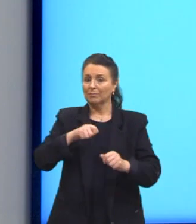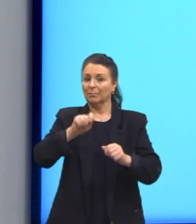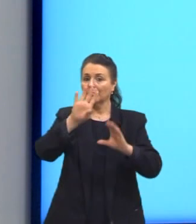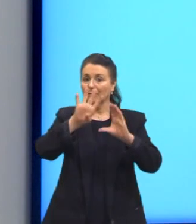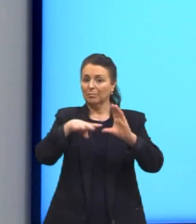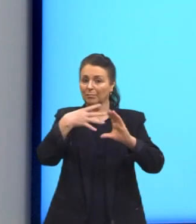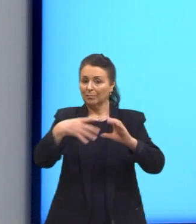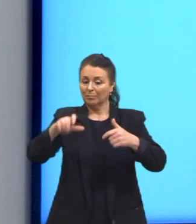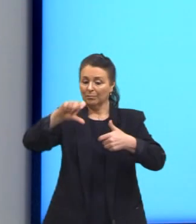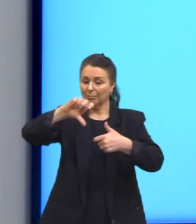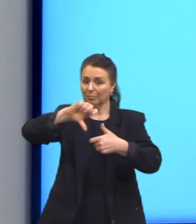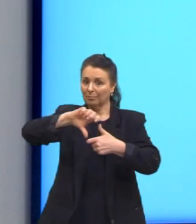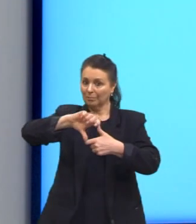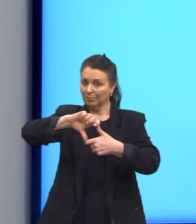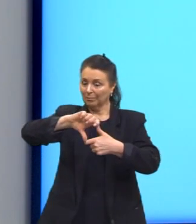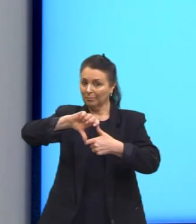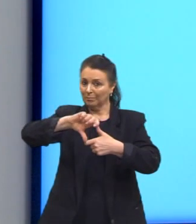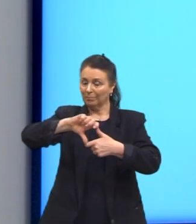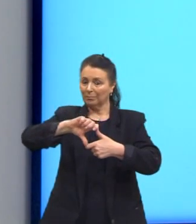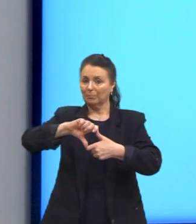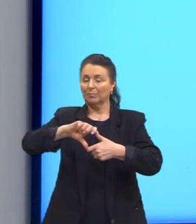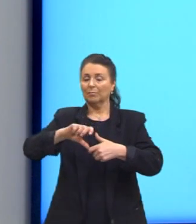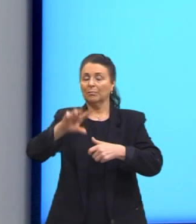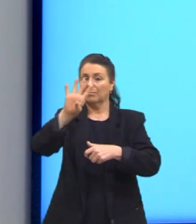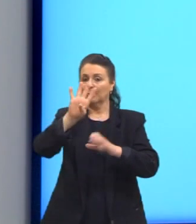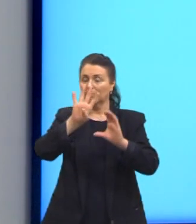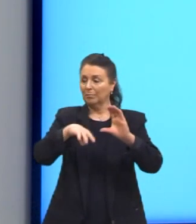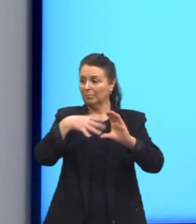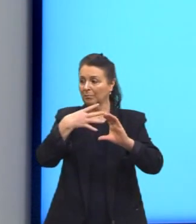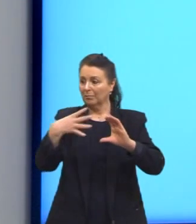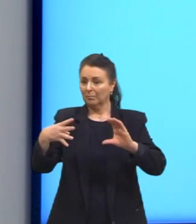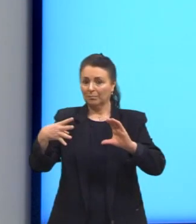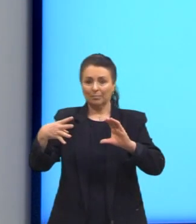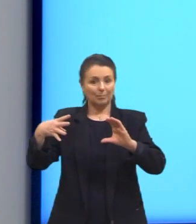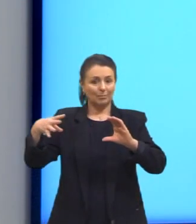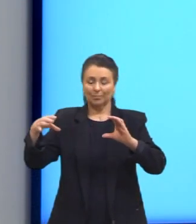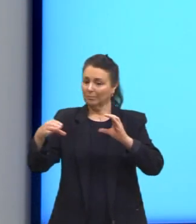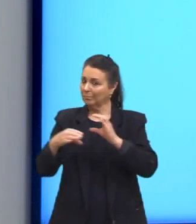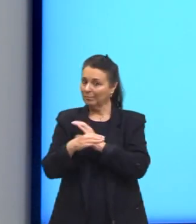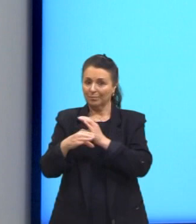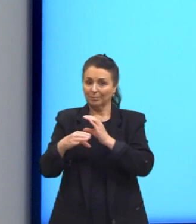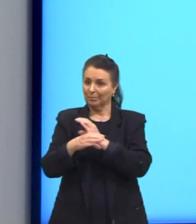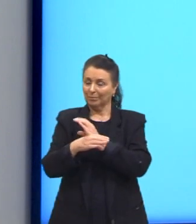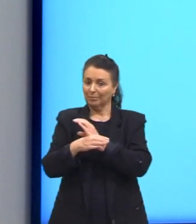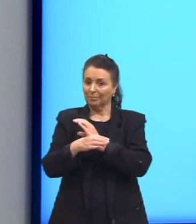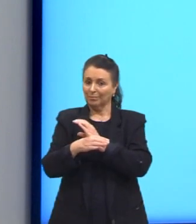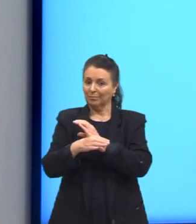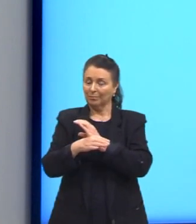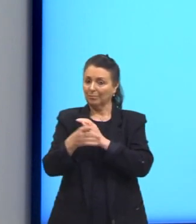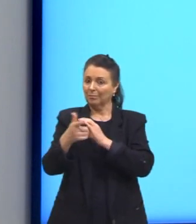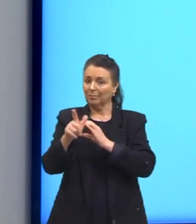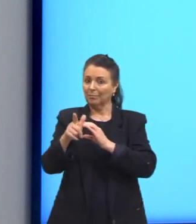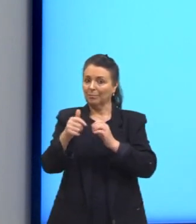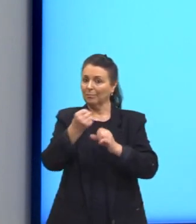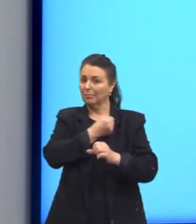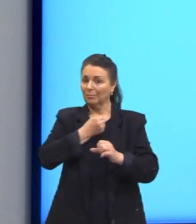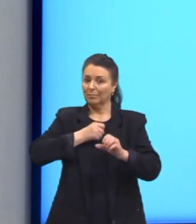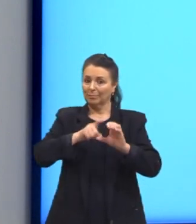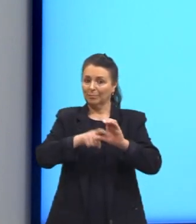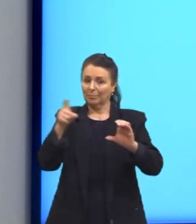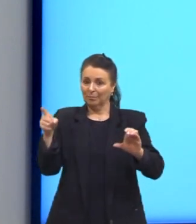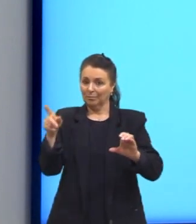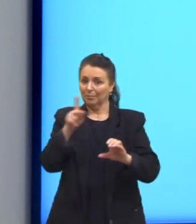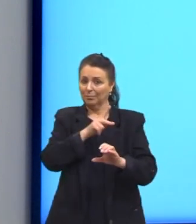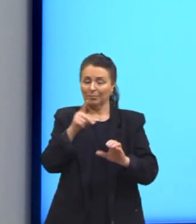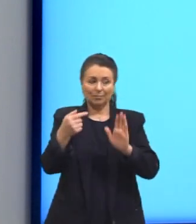pega a matriz incompleta, né, sem o termo independente. Aqui eu trouxe para mostrar para vocês dois